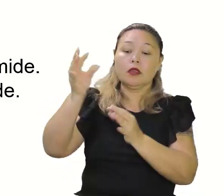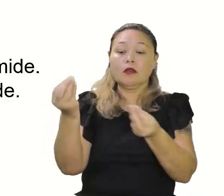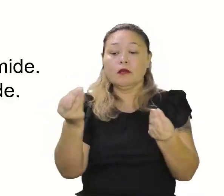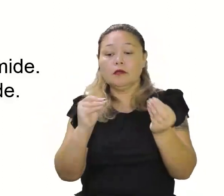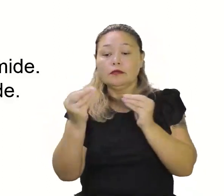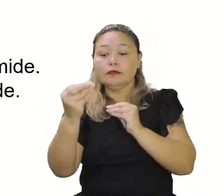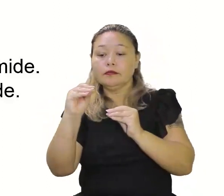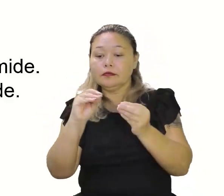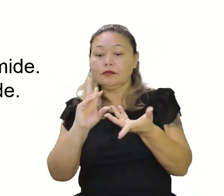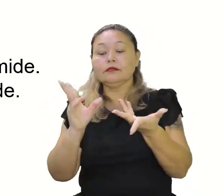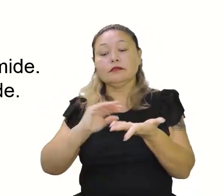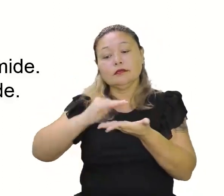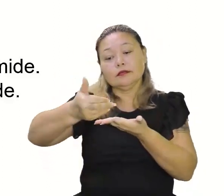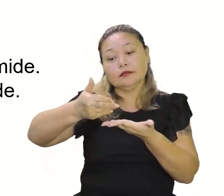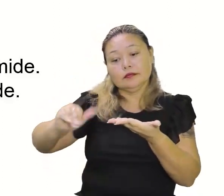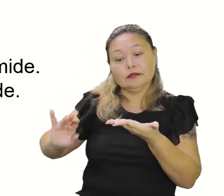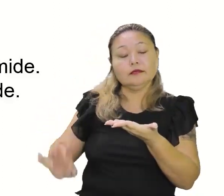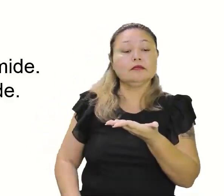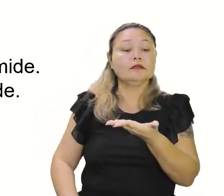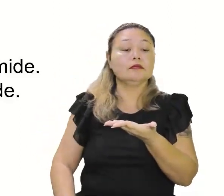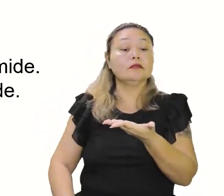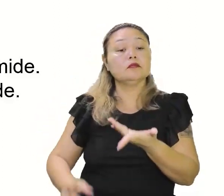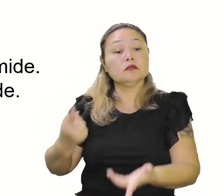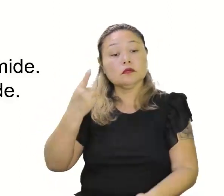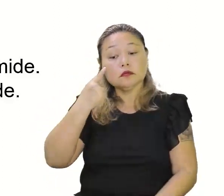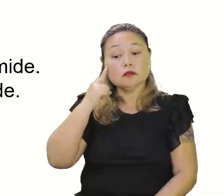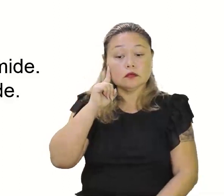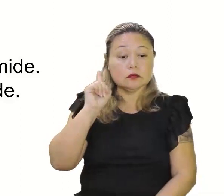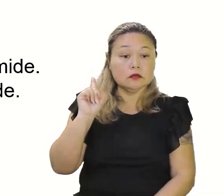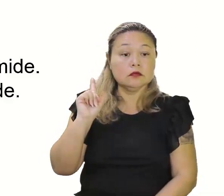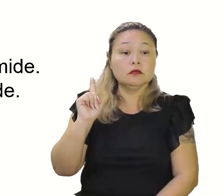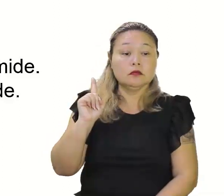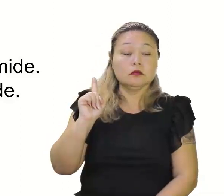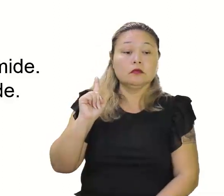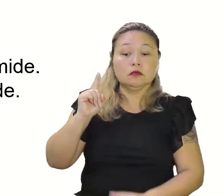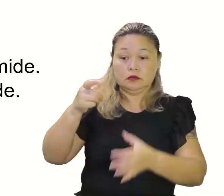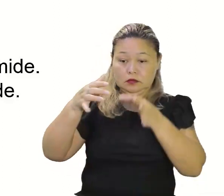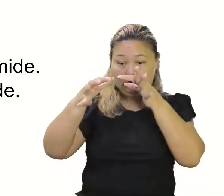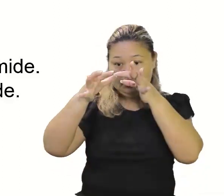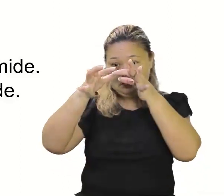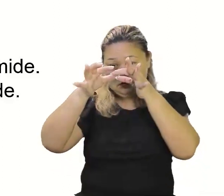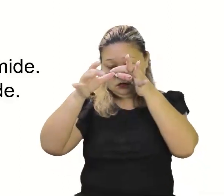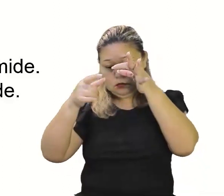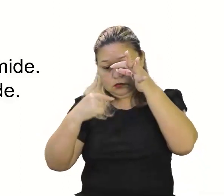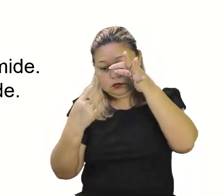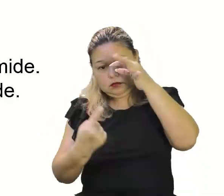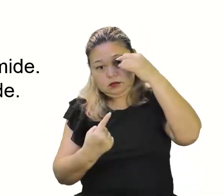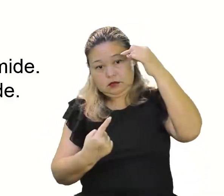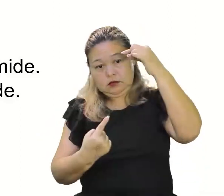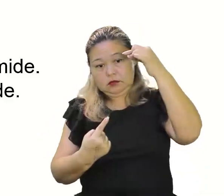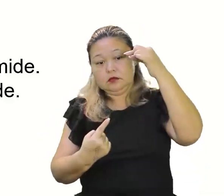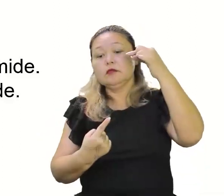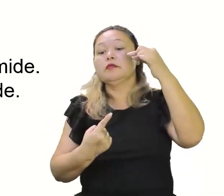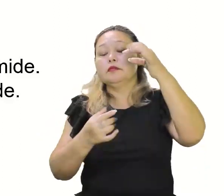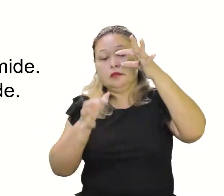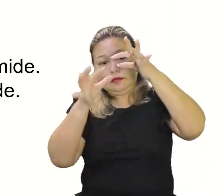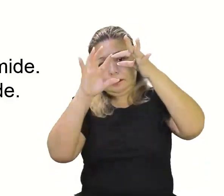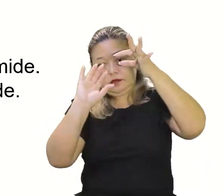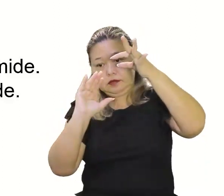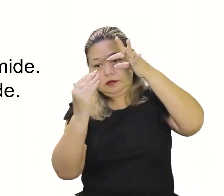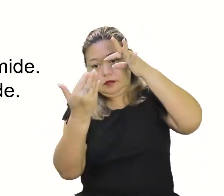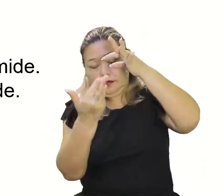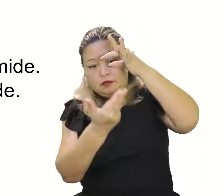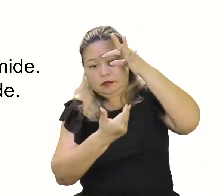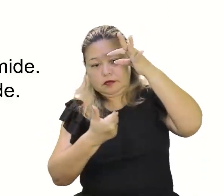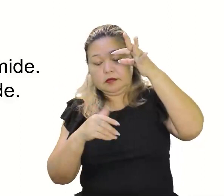aí planificadas? Vamos ver. Eu acho que pelas 2 bases circulares, de cara já é um cilindro, né? Um cilindro. É um cilindro, porque se fosse